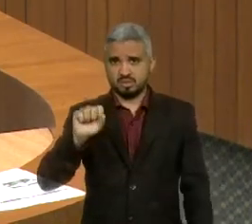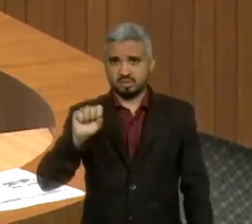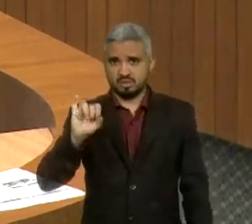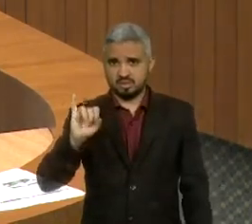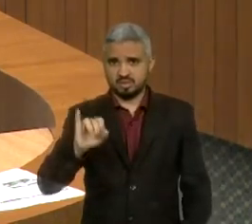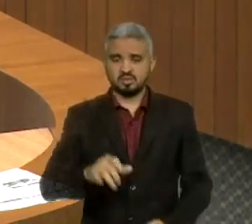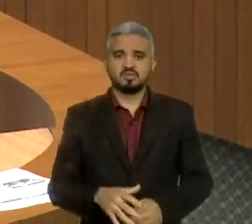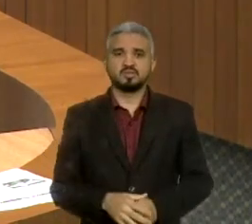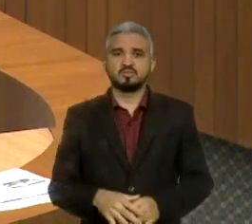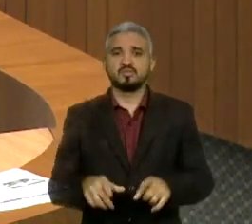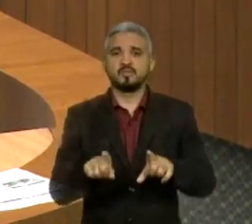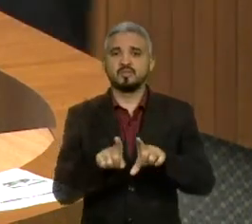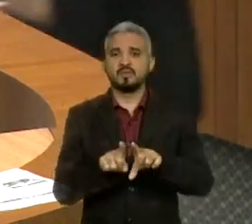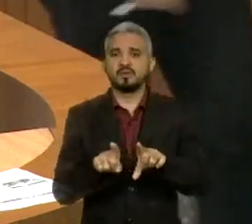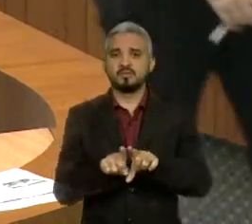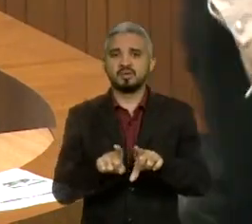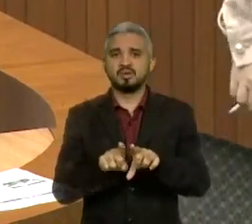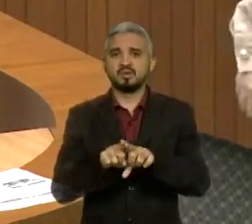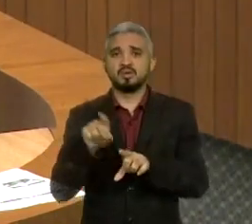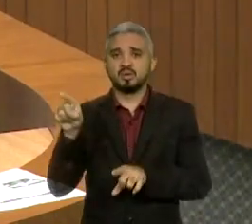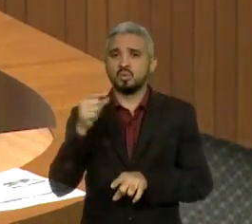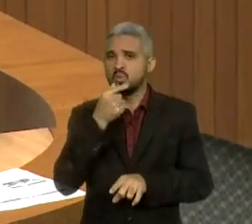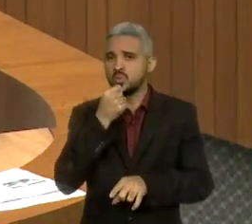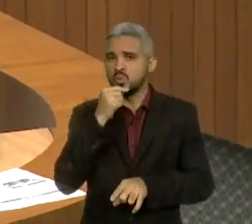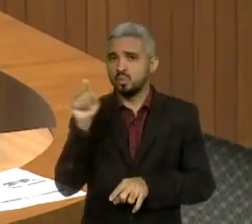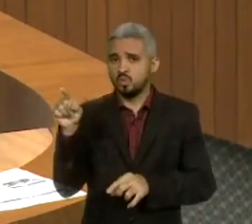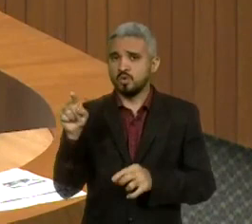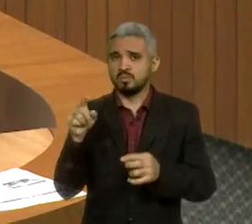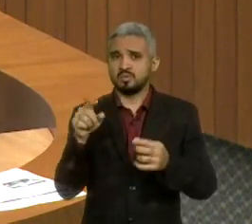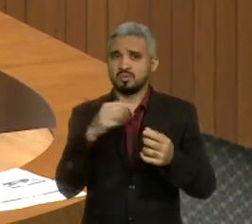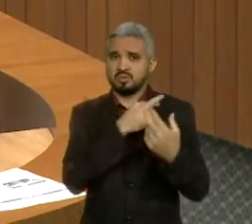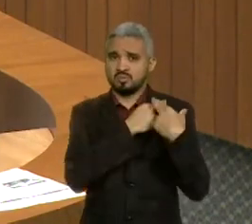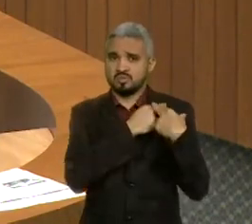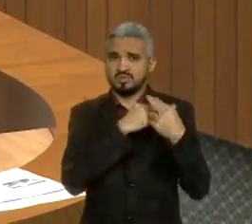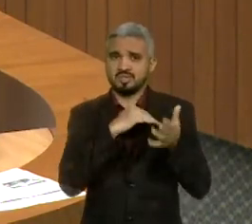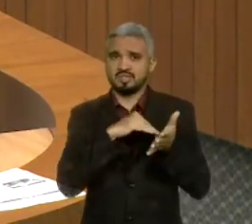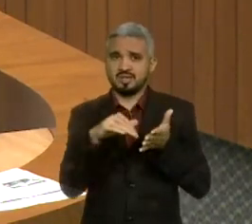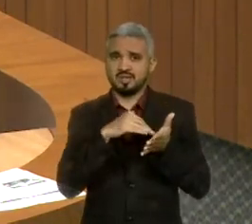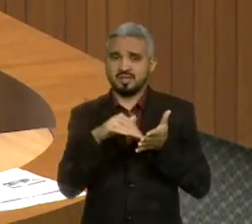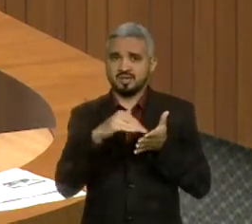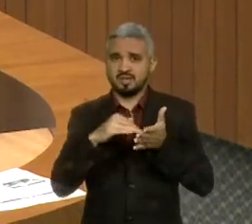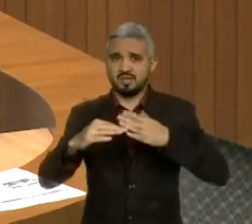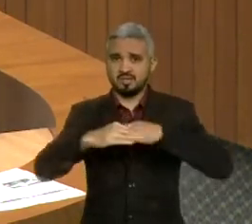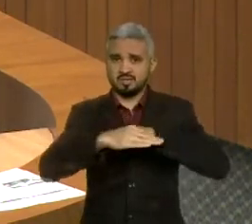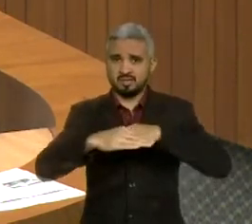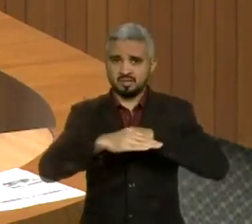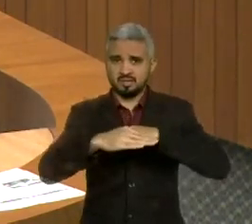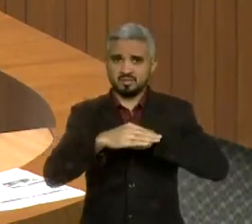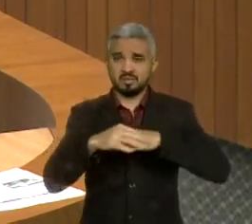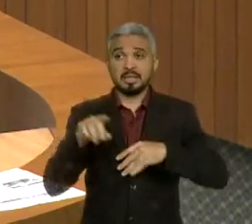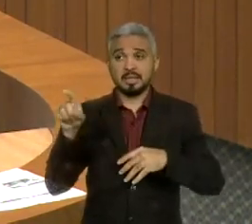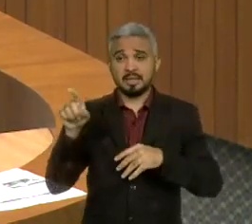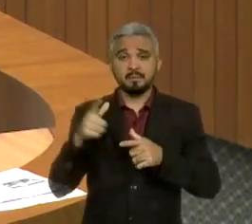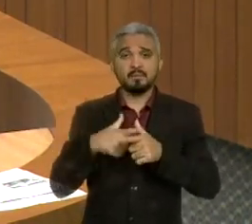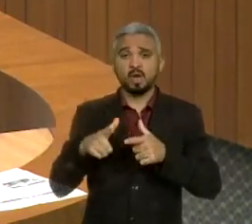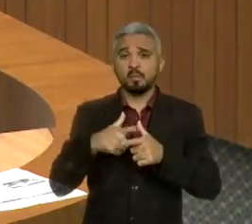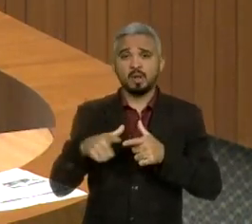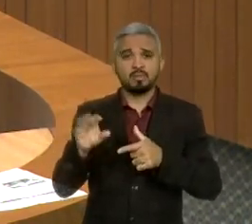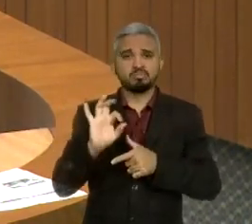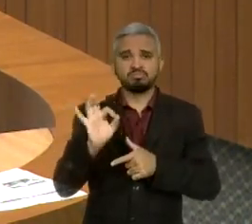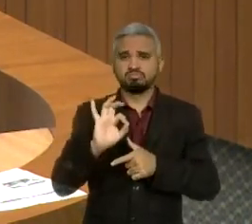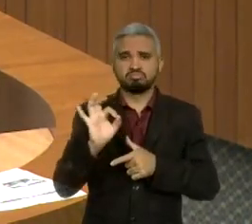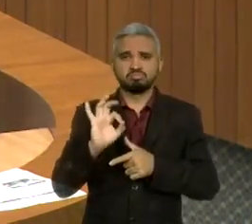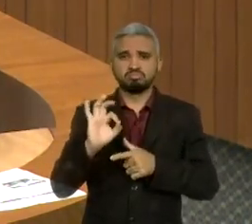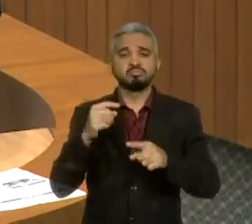não tem problema algum em relação a isso. Por quê? Porque recebeu ordem. Com certeza o secretário de